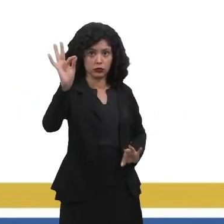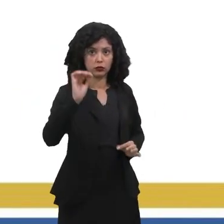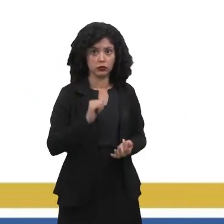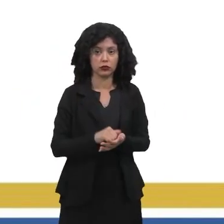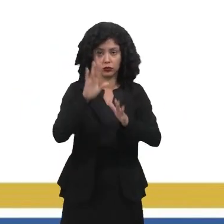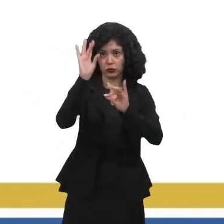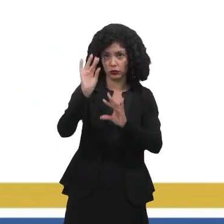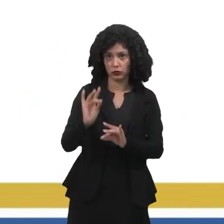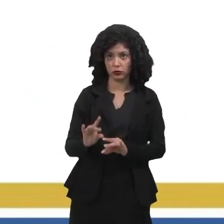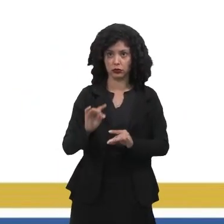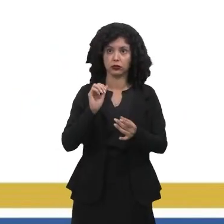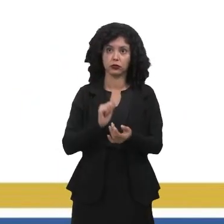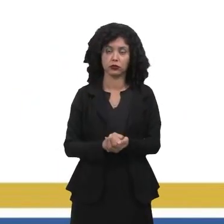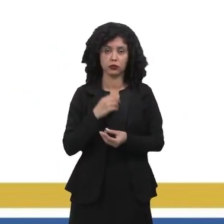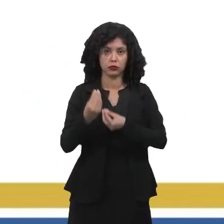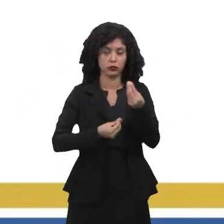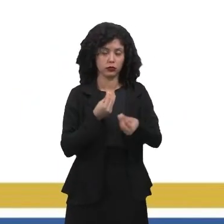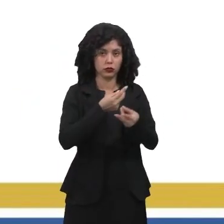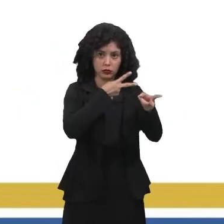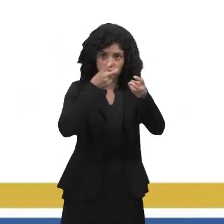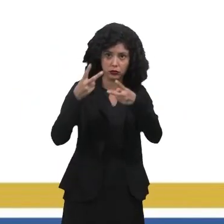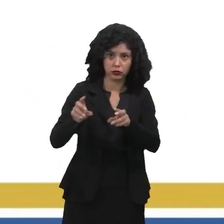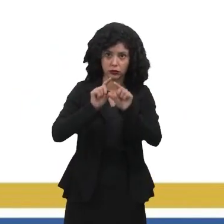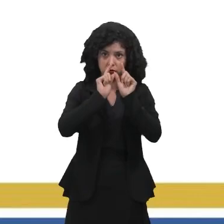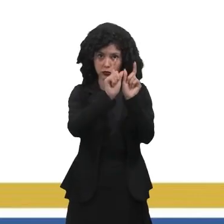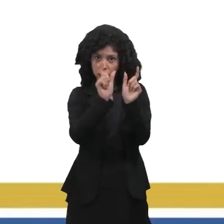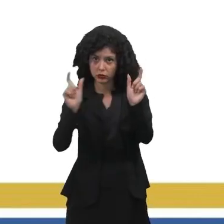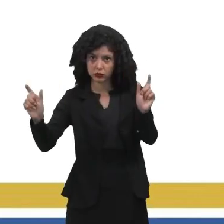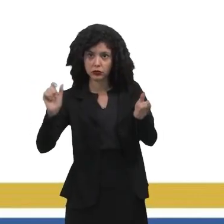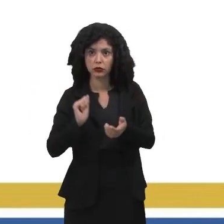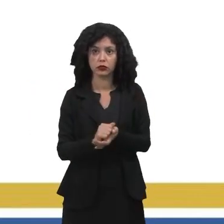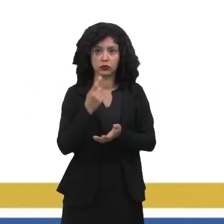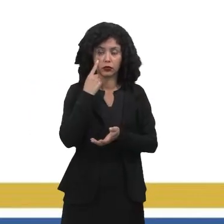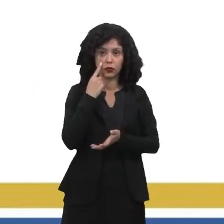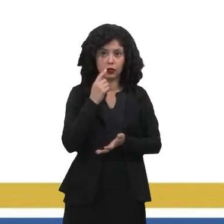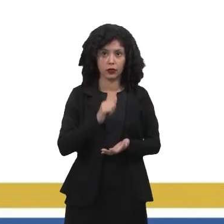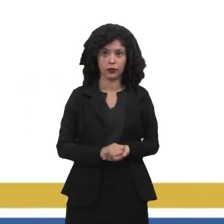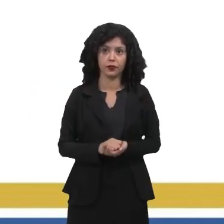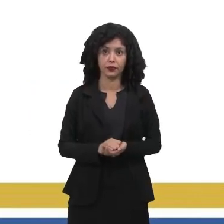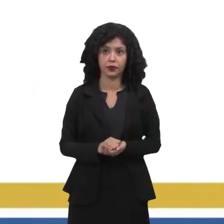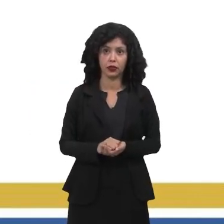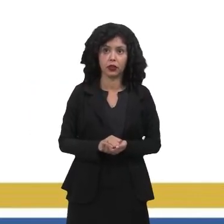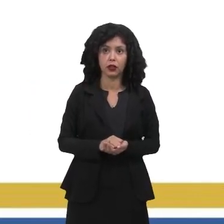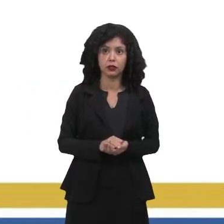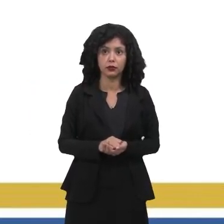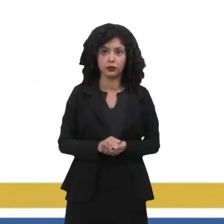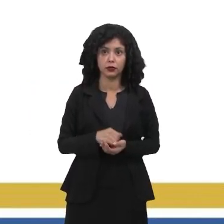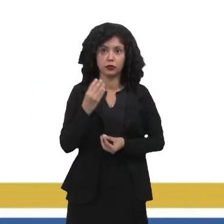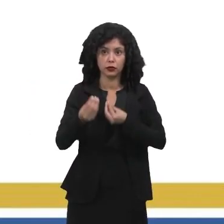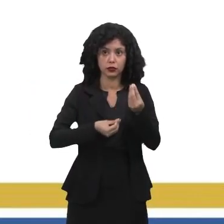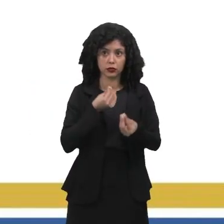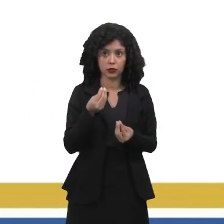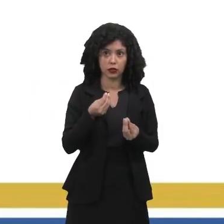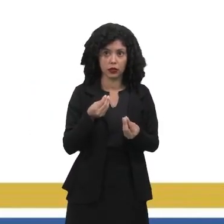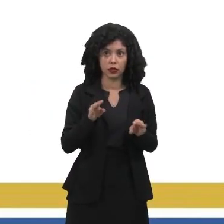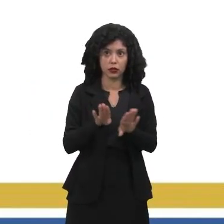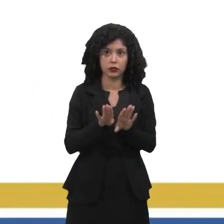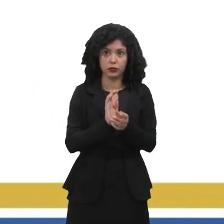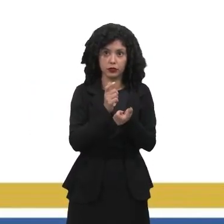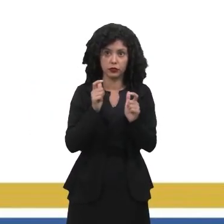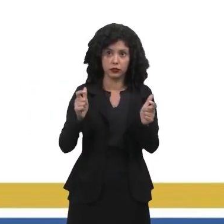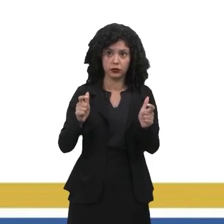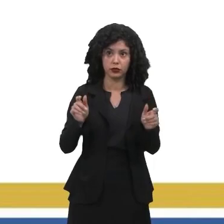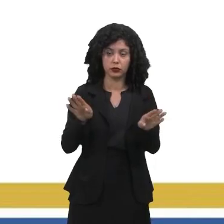fica cada vez mais extenso, conforme a gente observa na tirinha. Porém, observa o comando. Conforme aumenta o comprimento